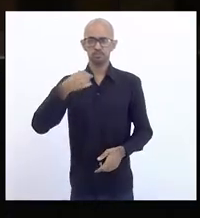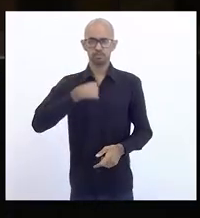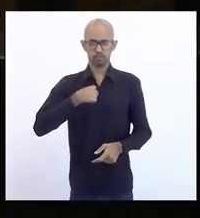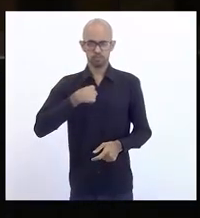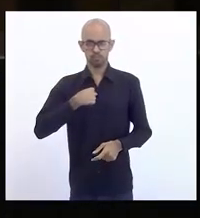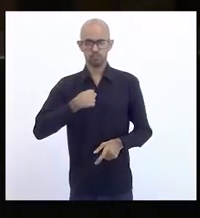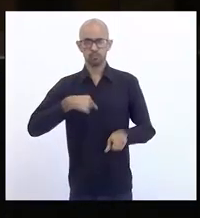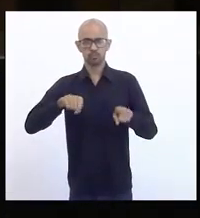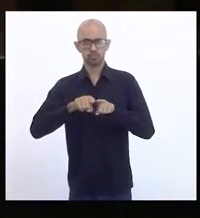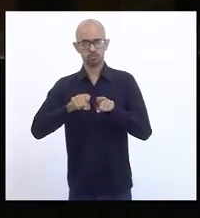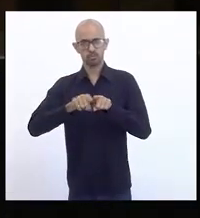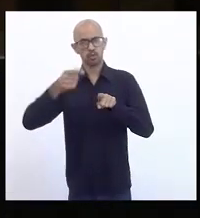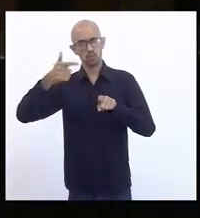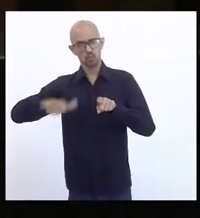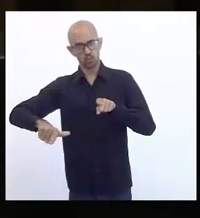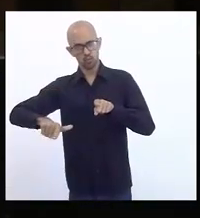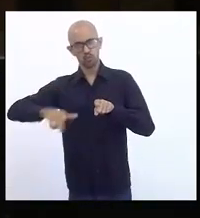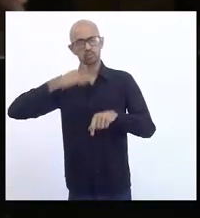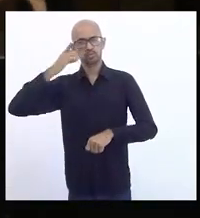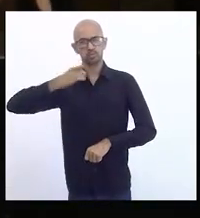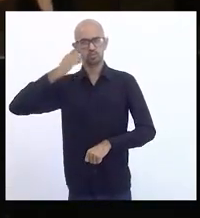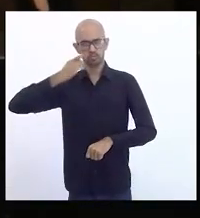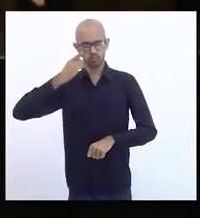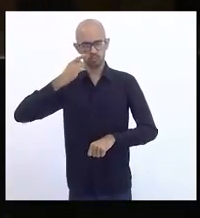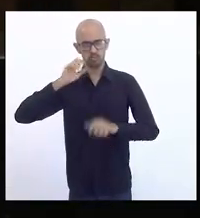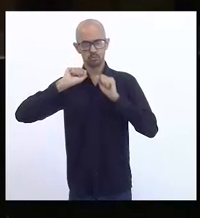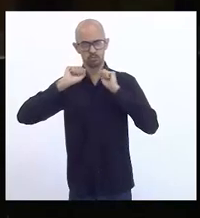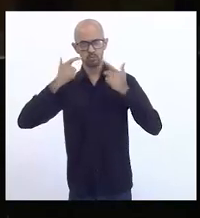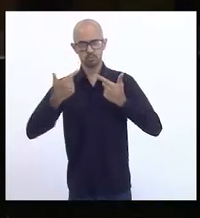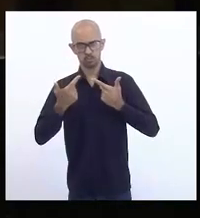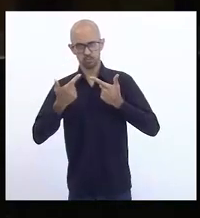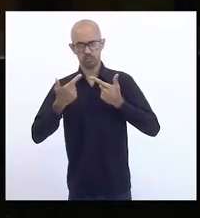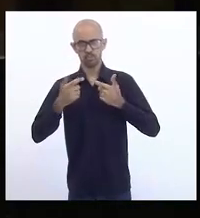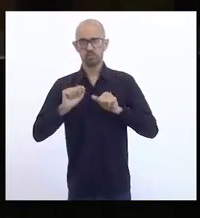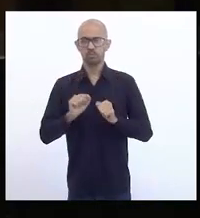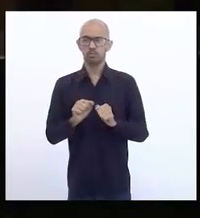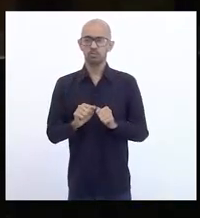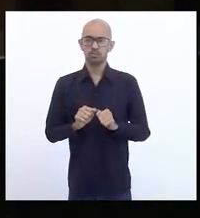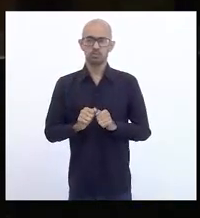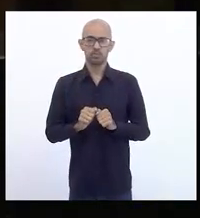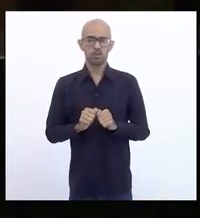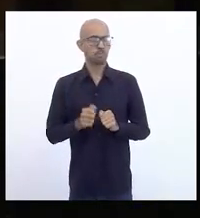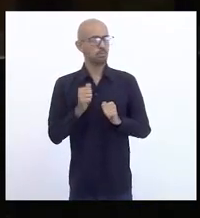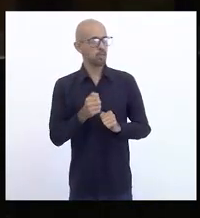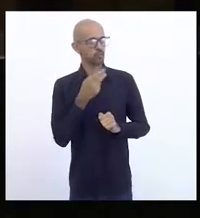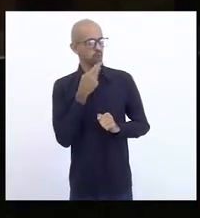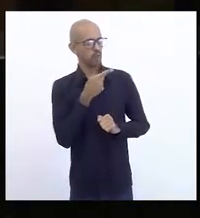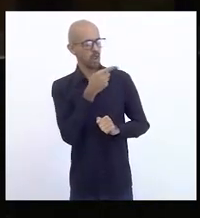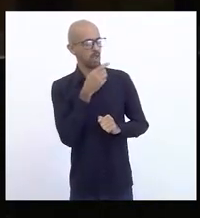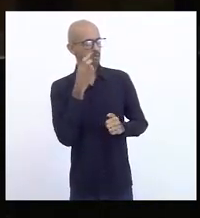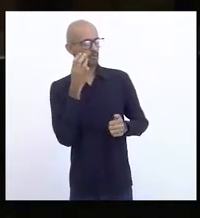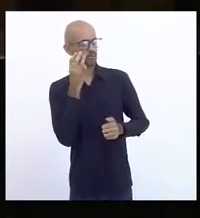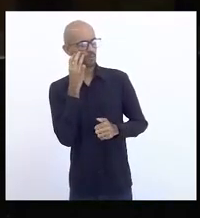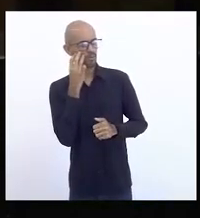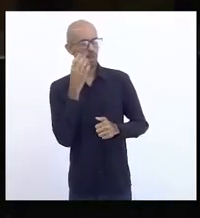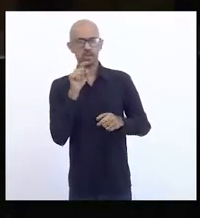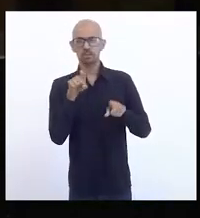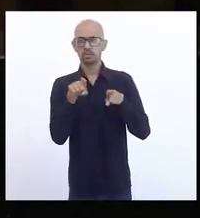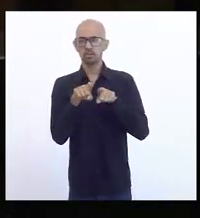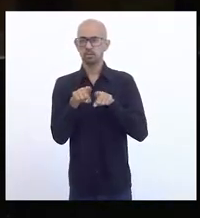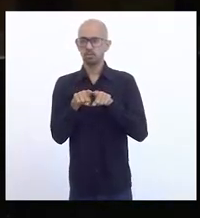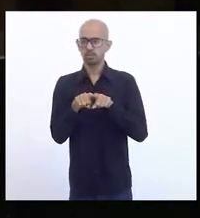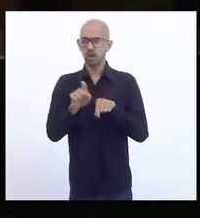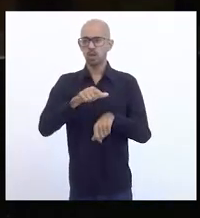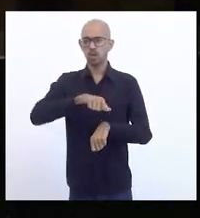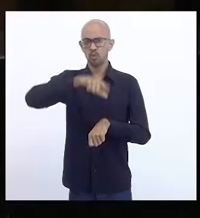outros deputados desta casa, eu posso citar nobre deputado Valdec, eu posso citar nobre deputado Luiz